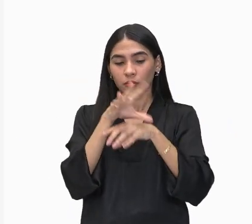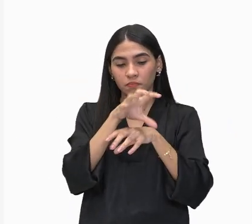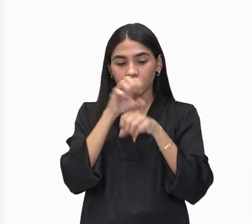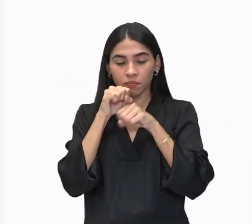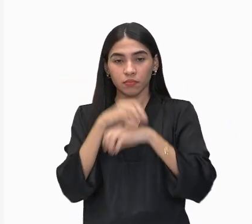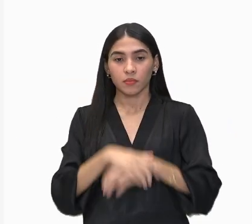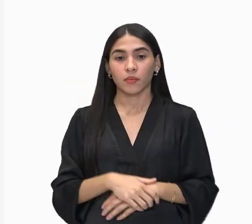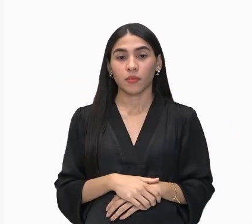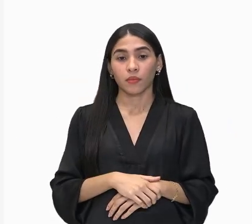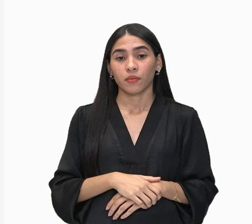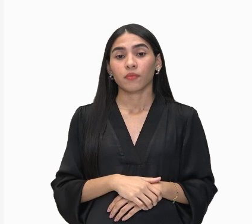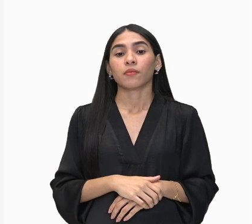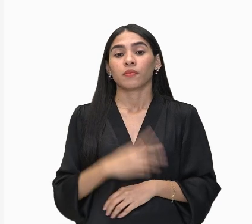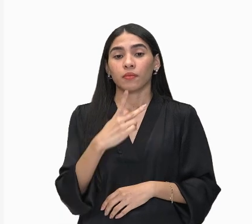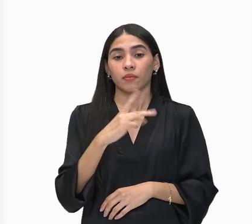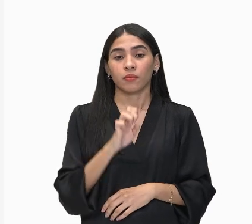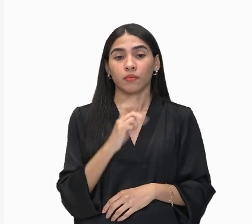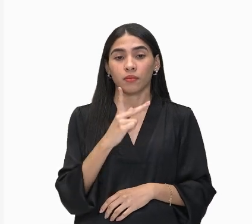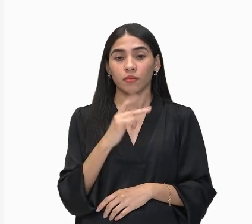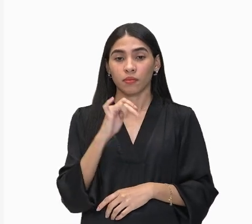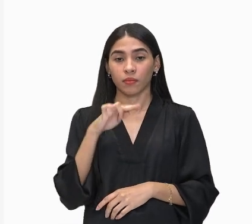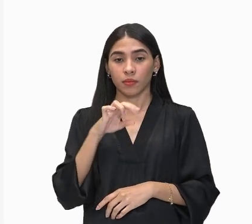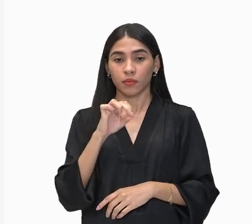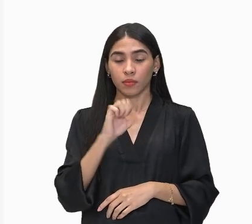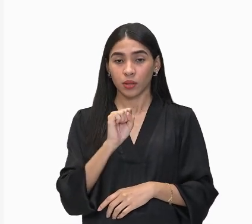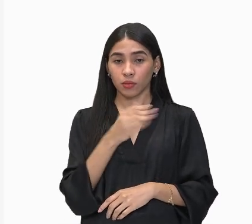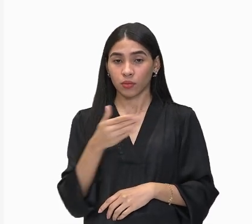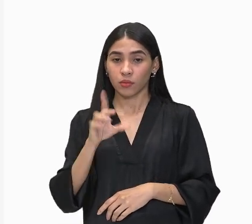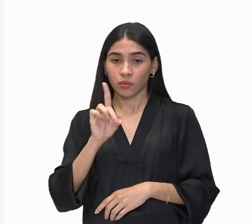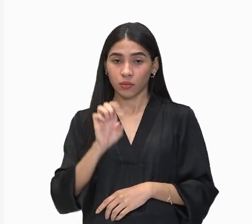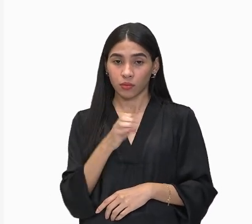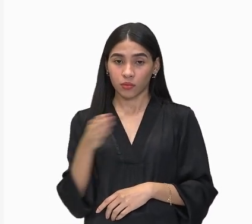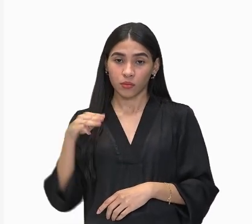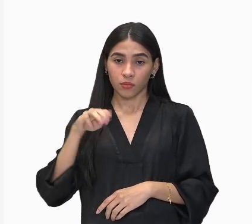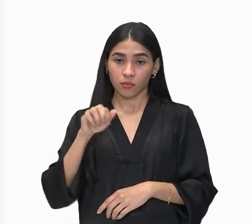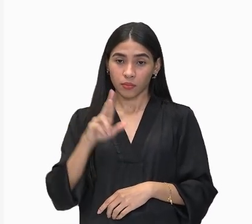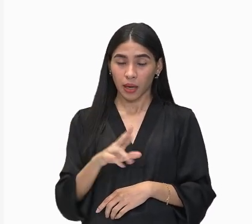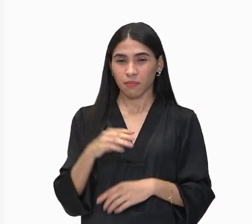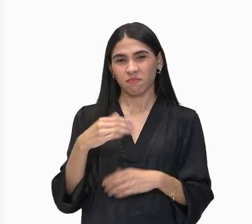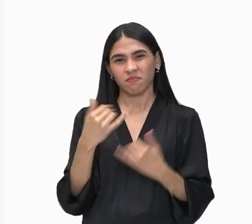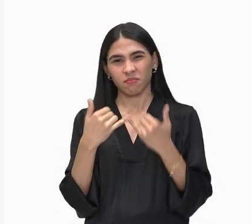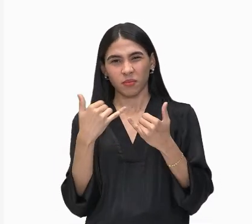do mar, dentro desse grupo, parece uma lesma, tem um formato